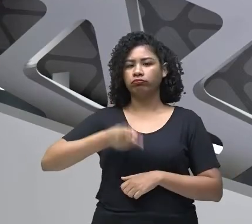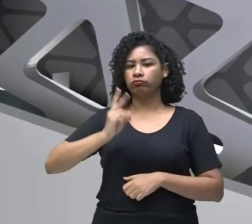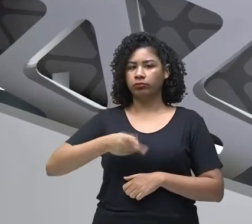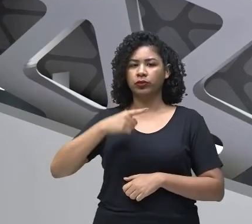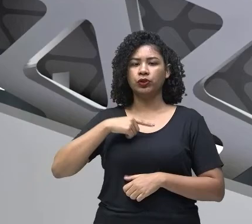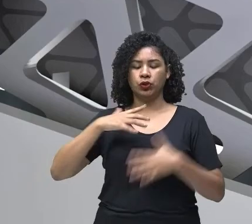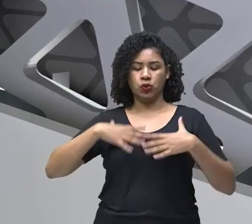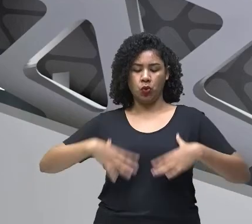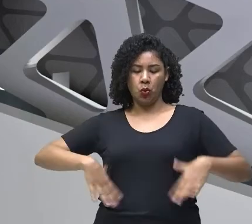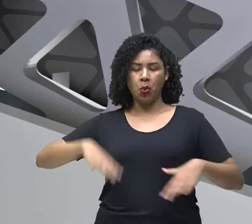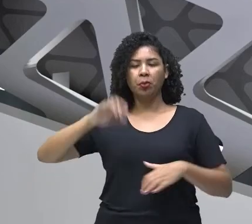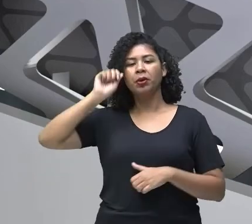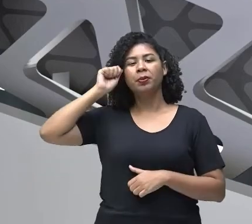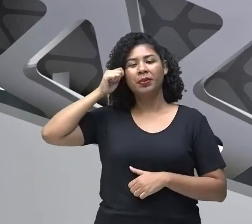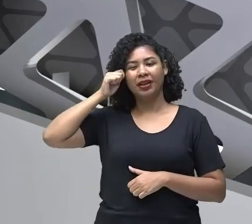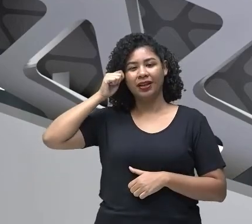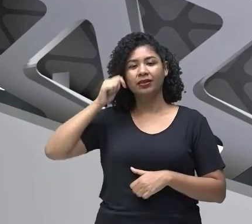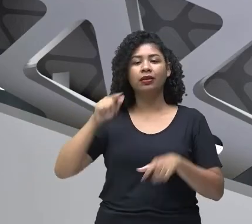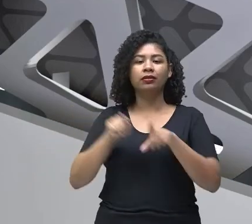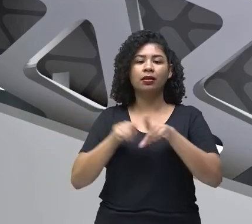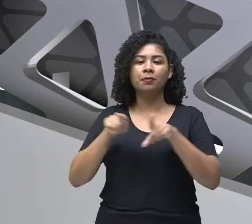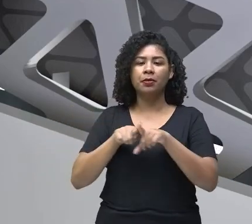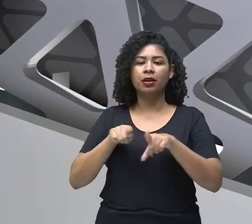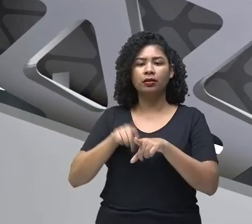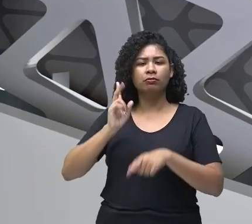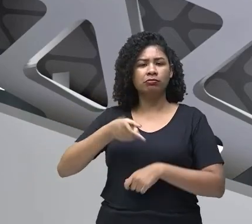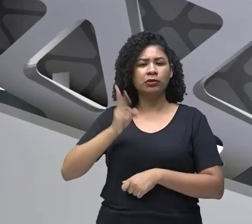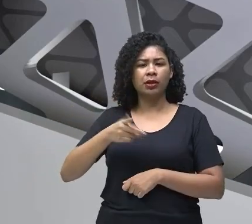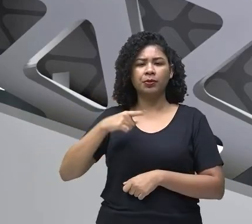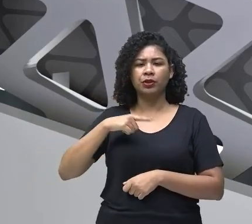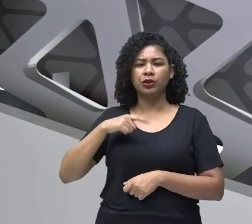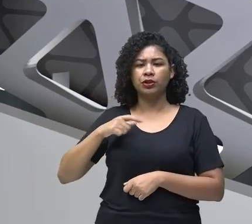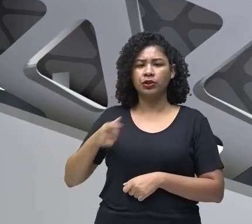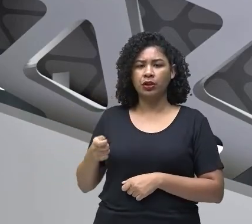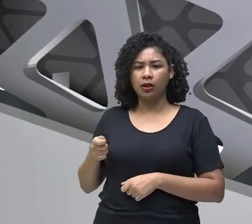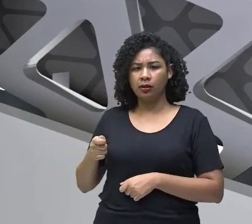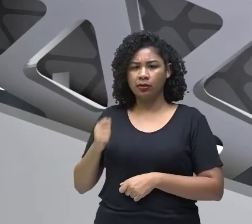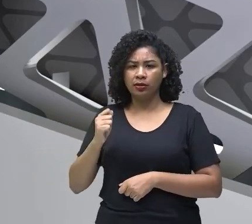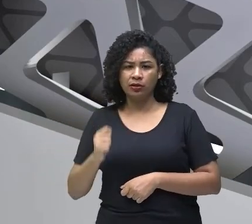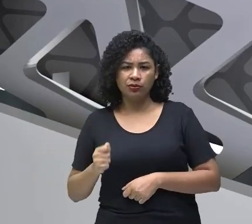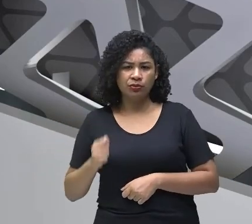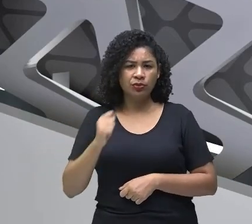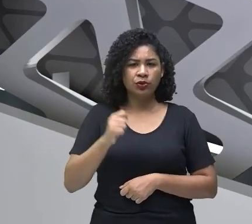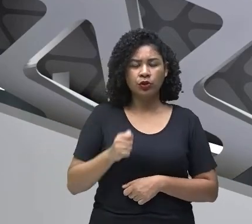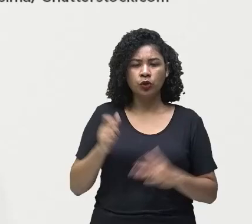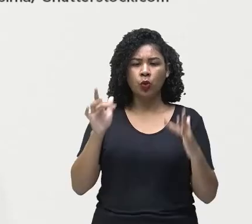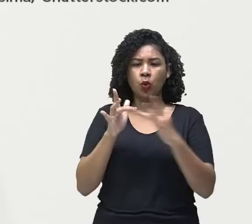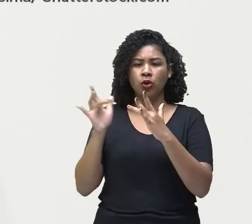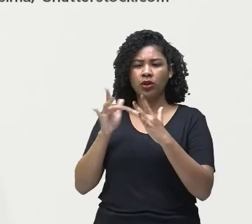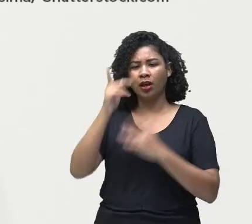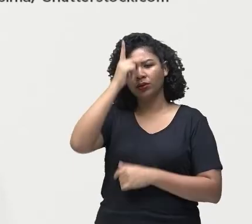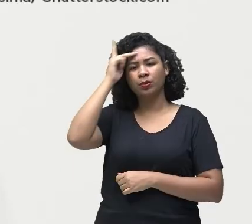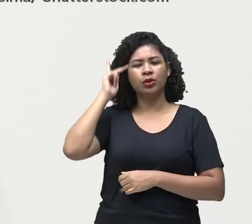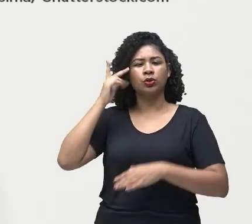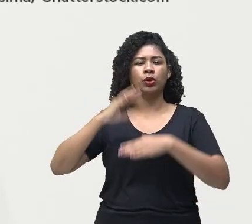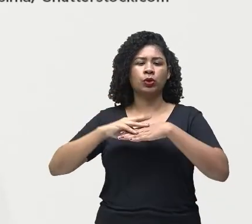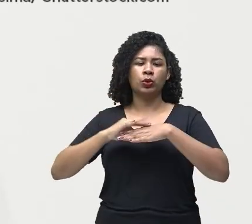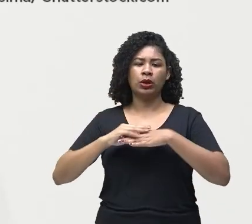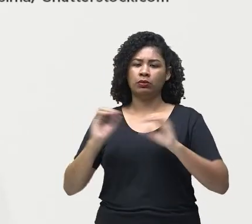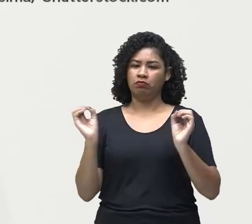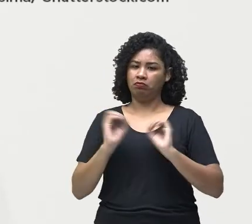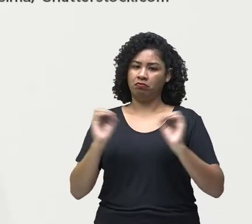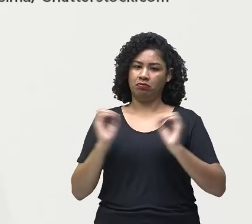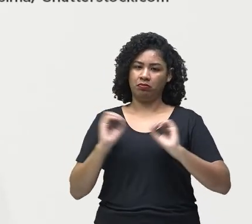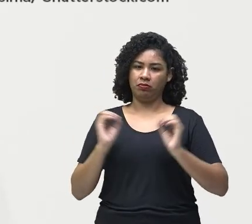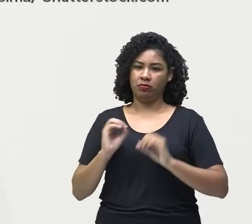roupa preta, né? Andavam com essa vara a ponto de nem tocar nas pessoas doentes, eles cutucavam com